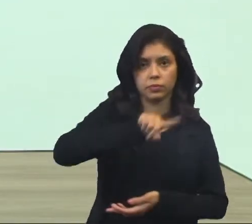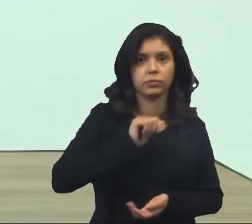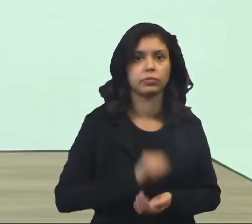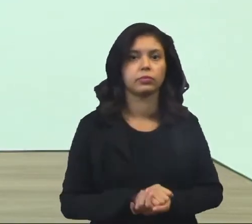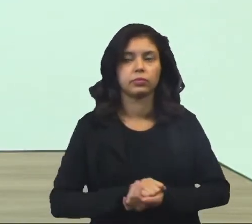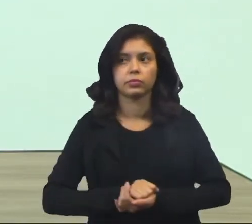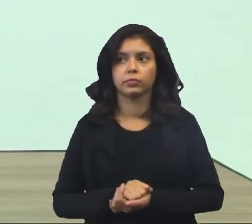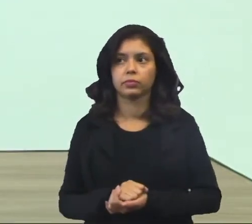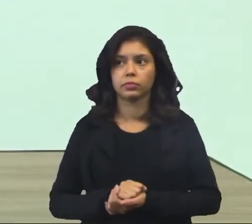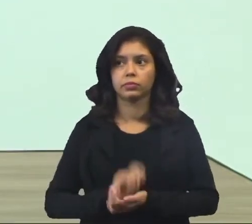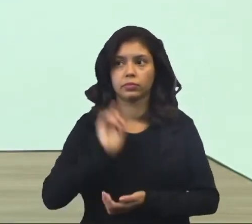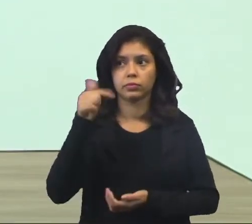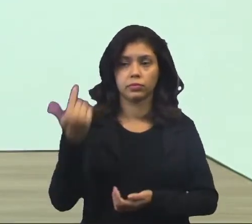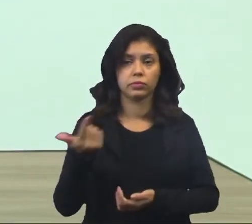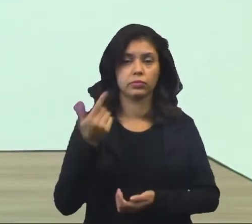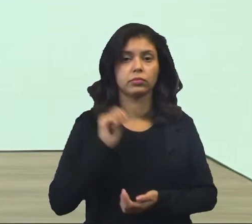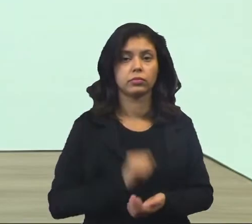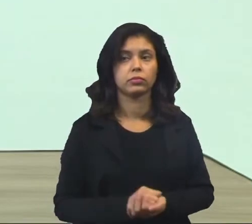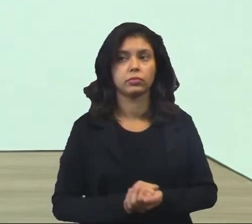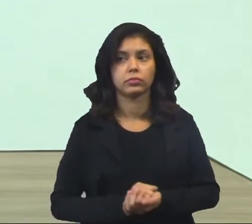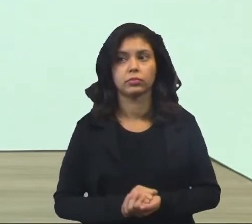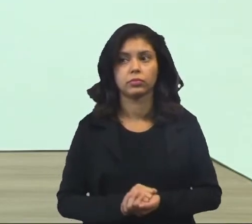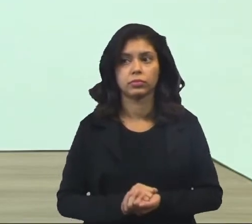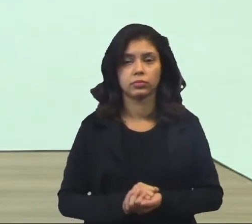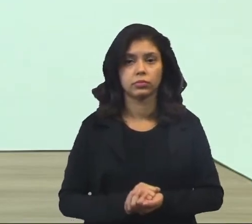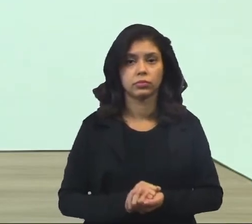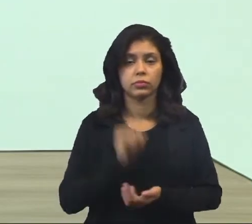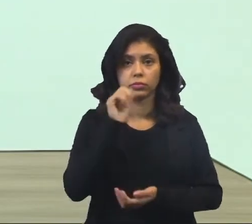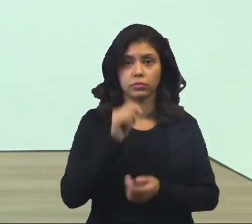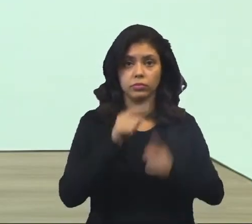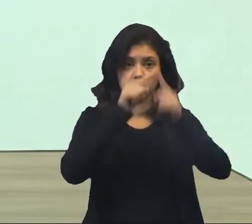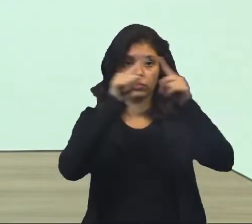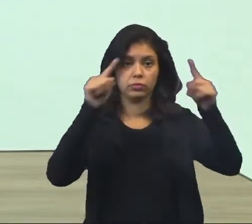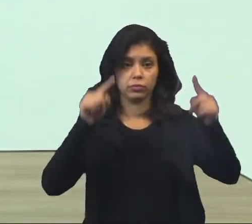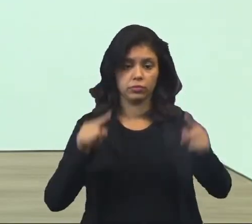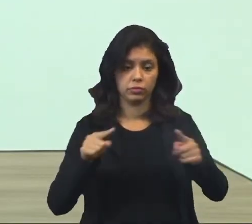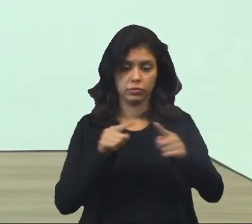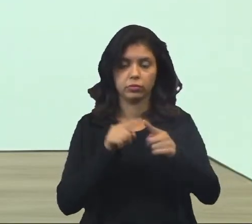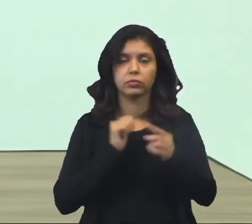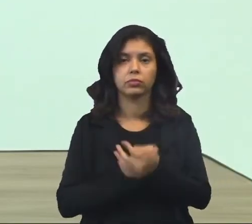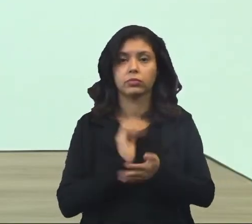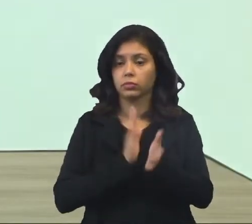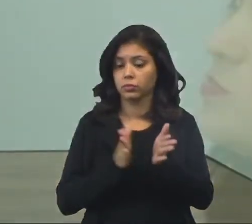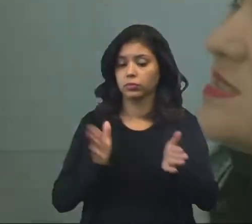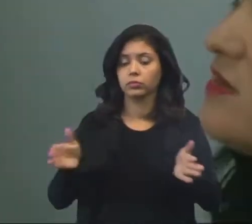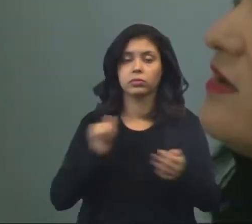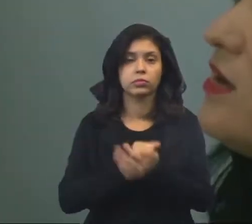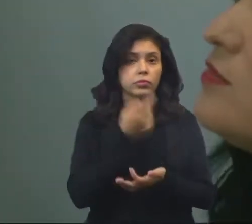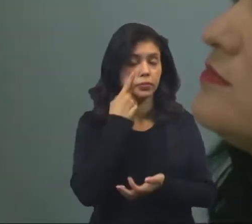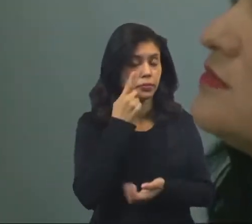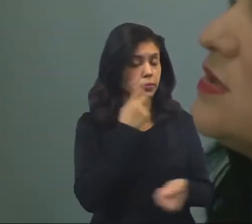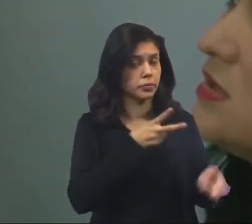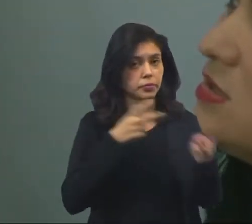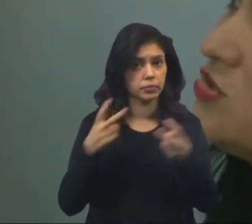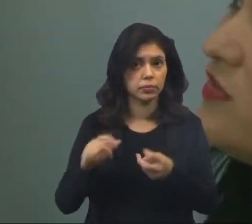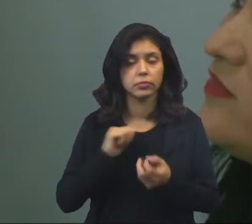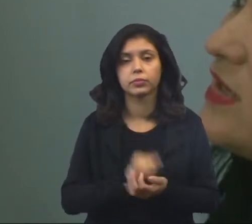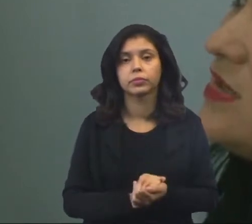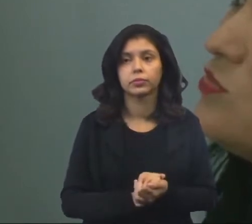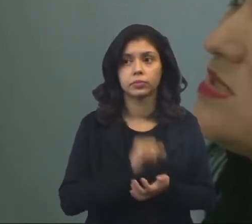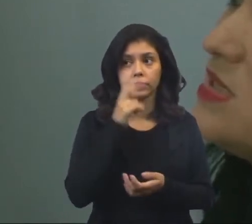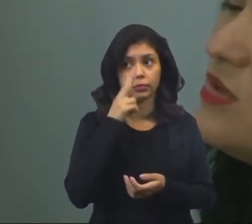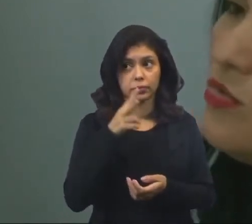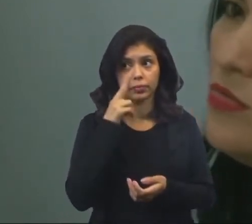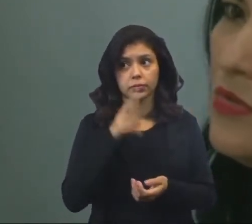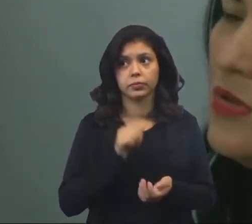isso? E a próxima nós temos um retângulo. Nessa sequência, se a gente observar, ó, a gente vai ver que